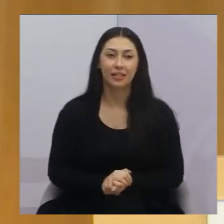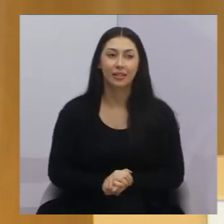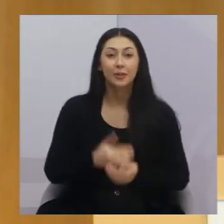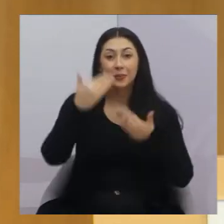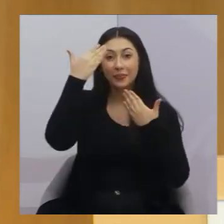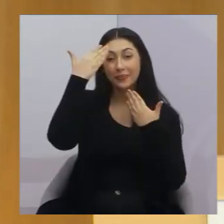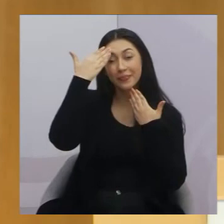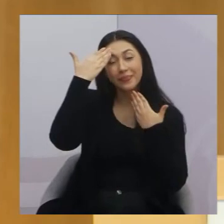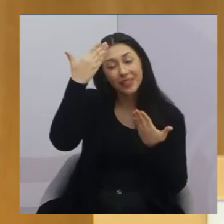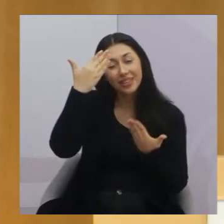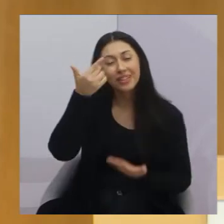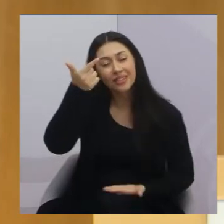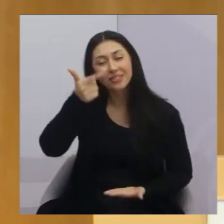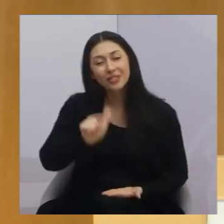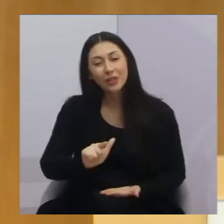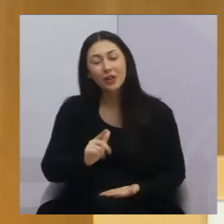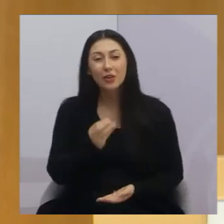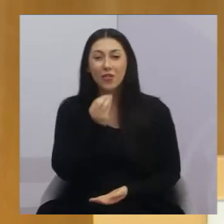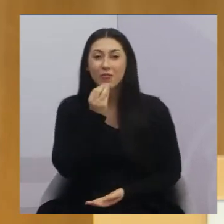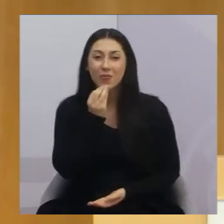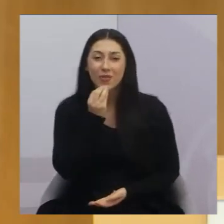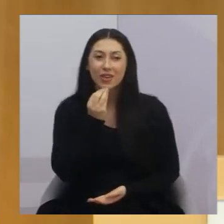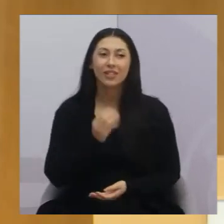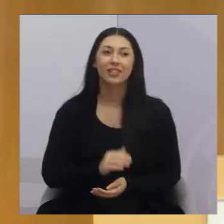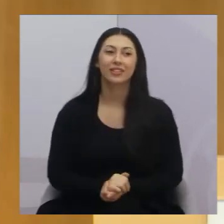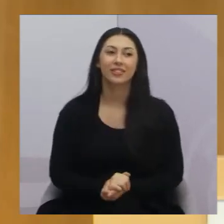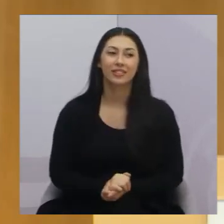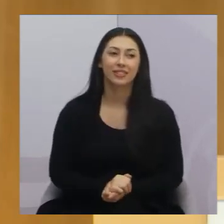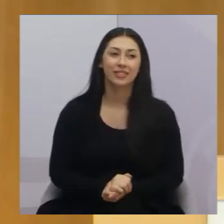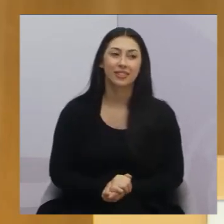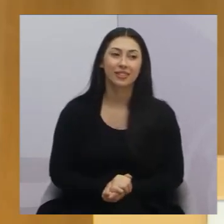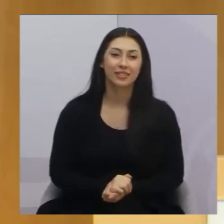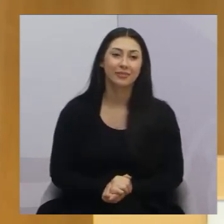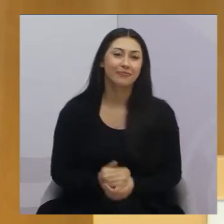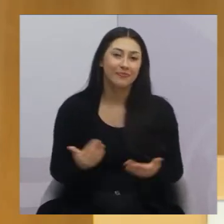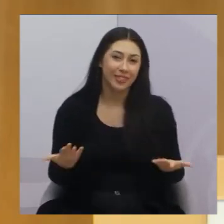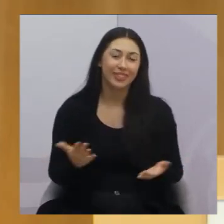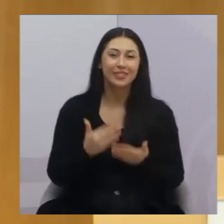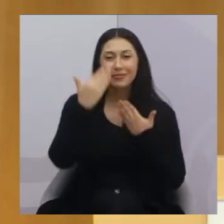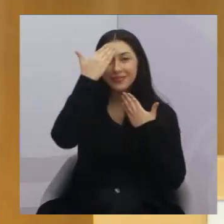Obrigada mais uma vez pela oportunidade. Tá? É isso. Obrigada.